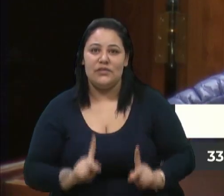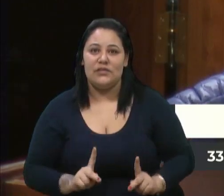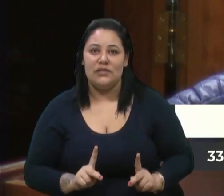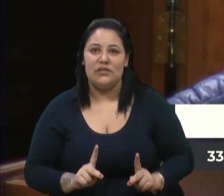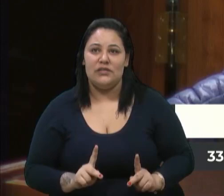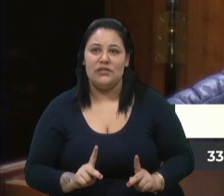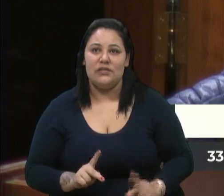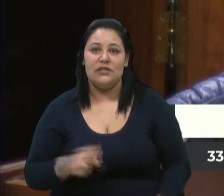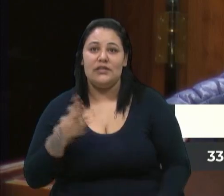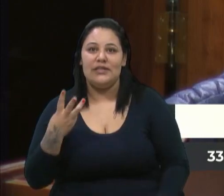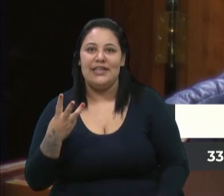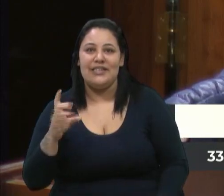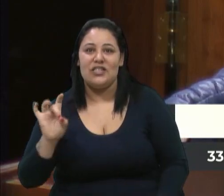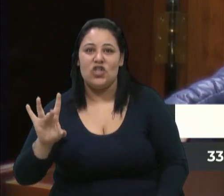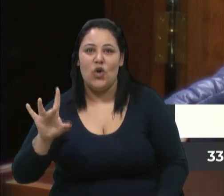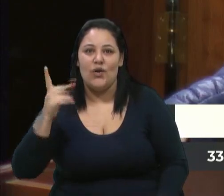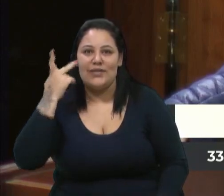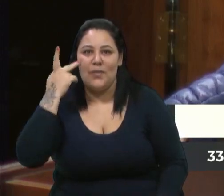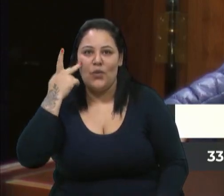3 eram de São Paulo.